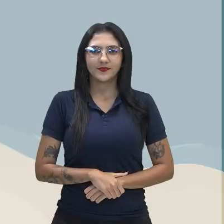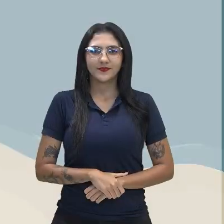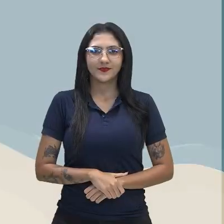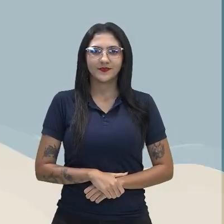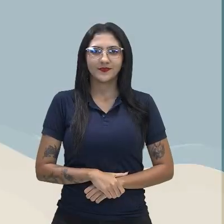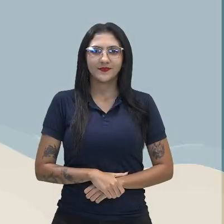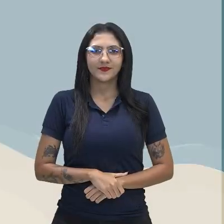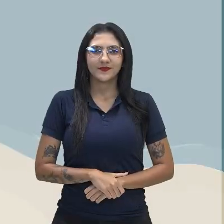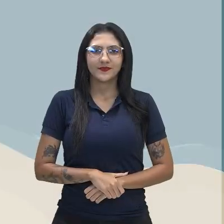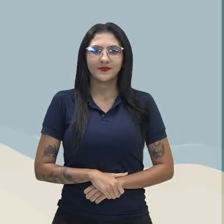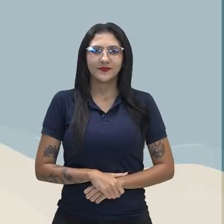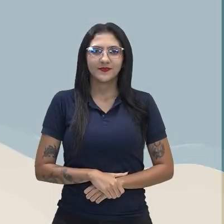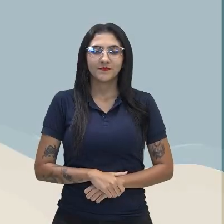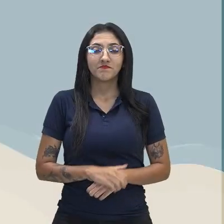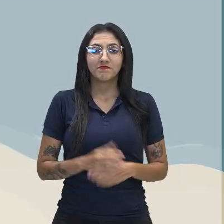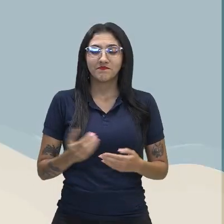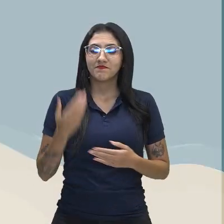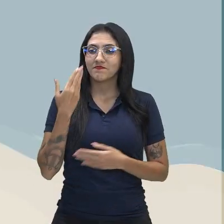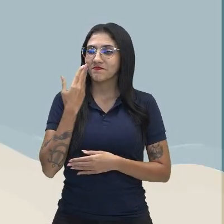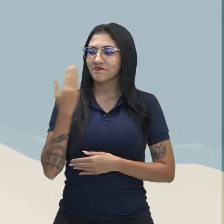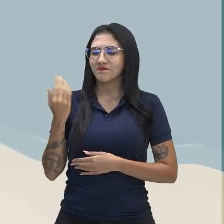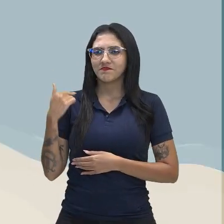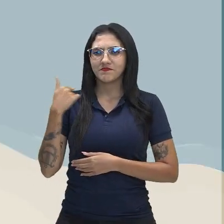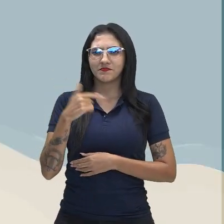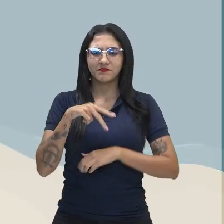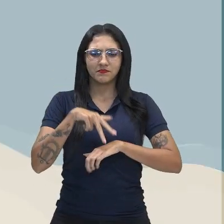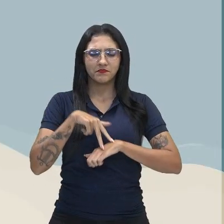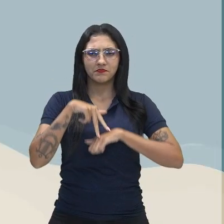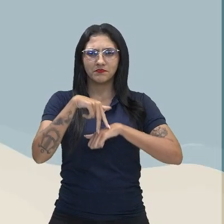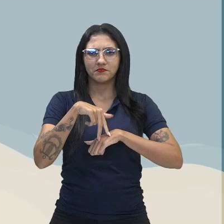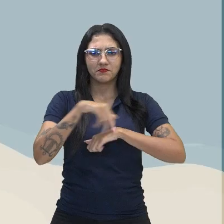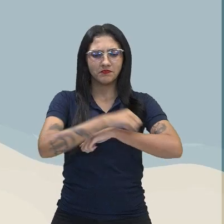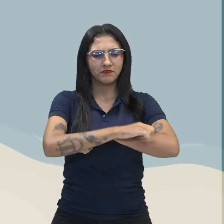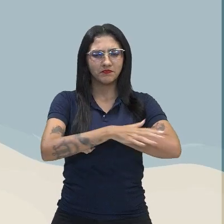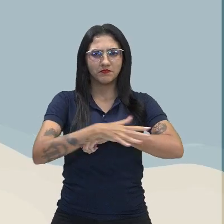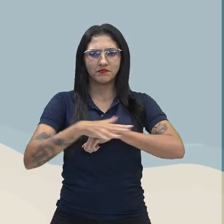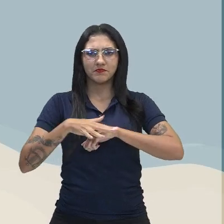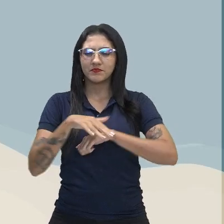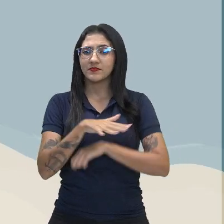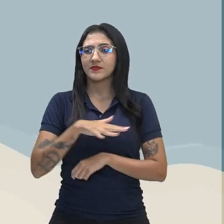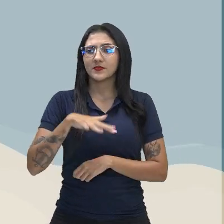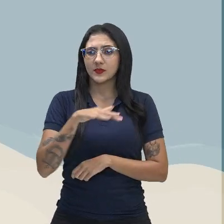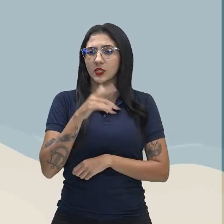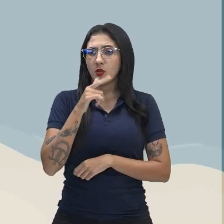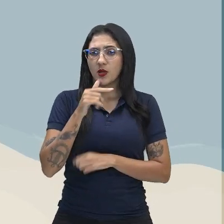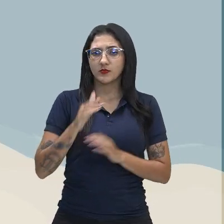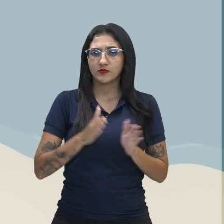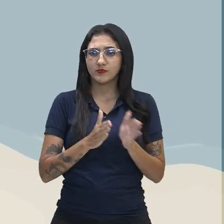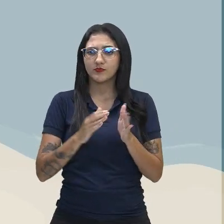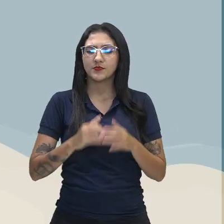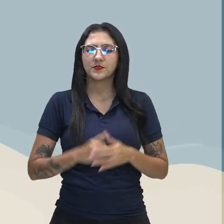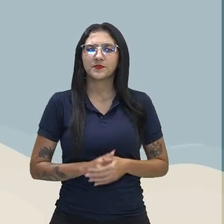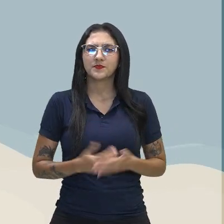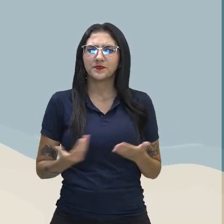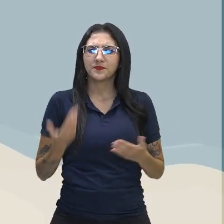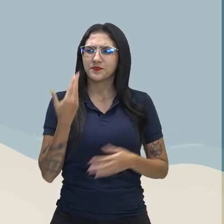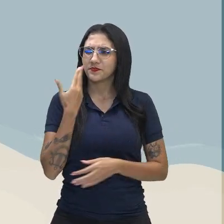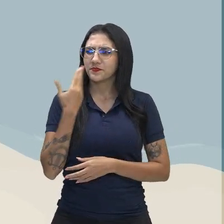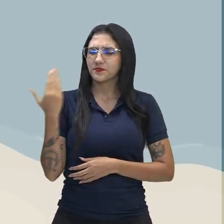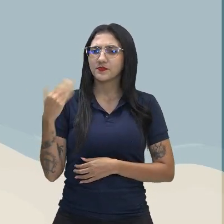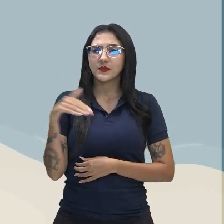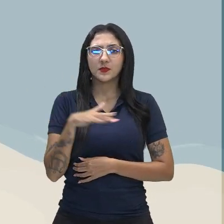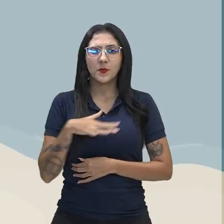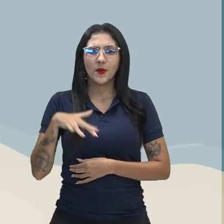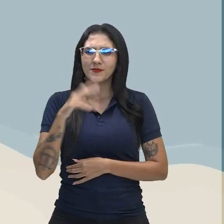Olá, então nós estamos aqui à margem de um rio, ou poderia ser de um igarapé. Essa imagem ou paisagem tão comum